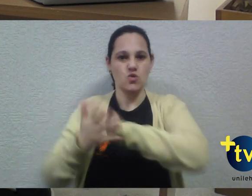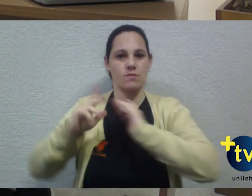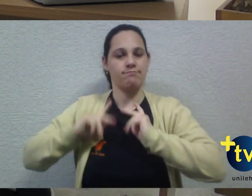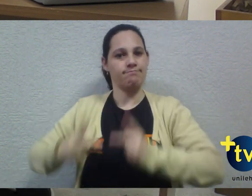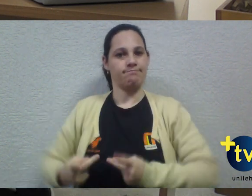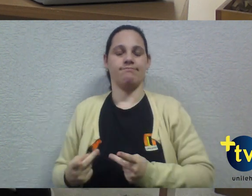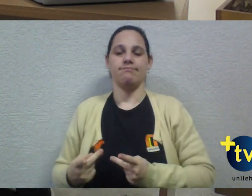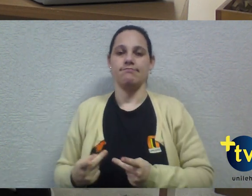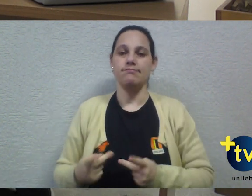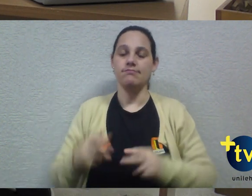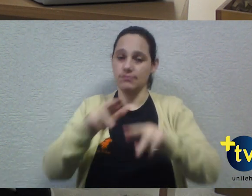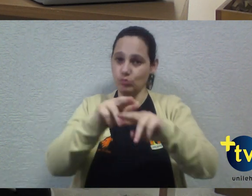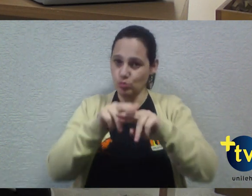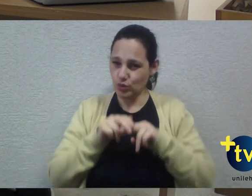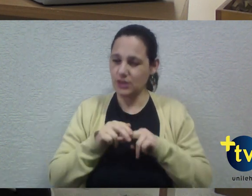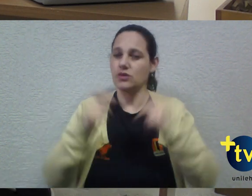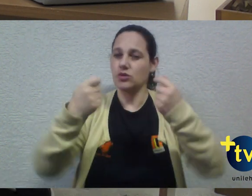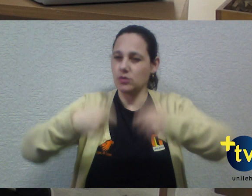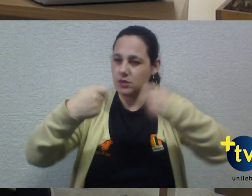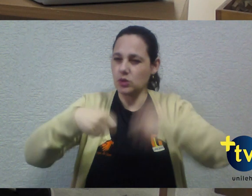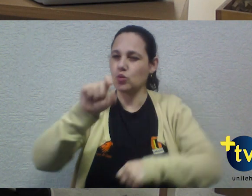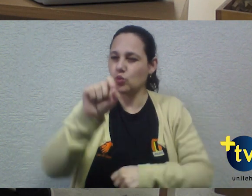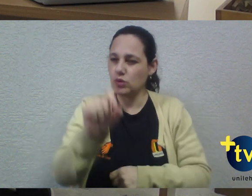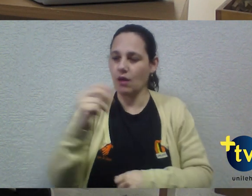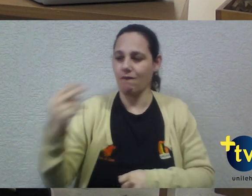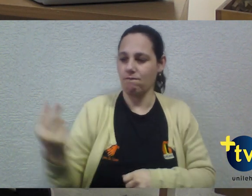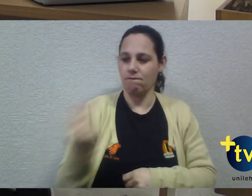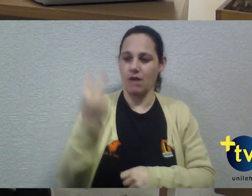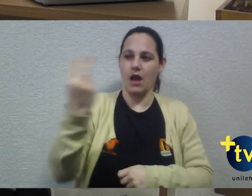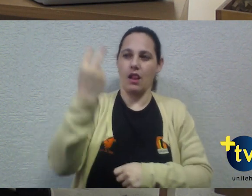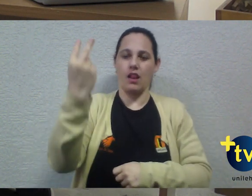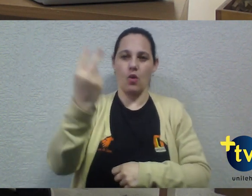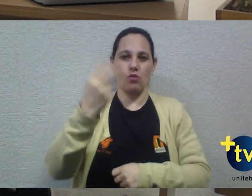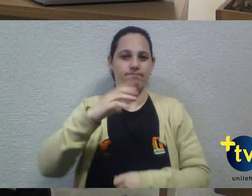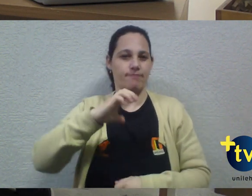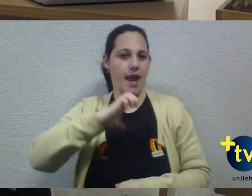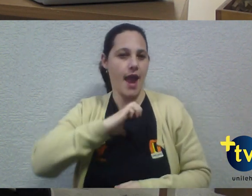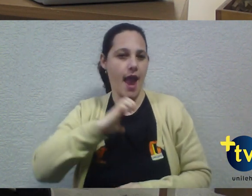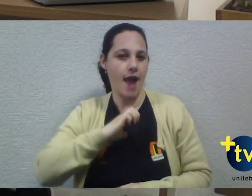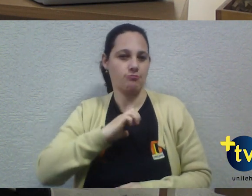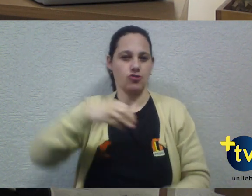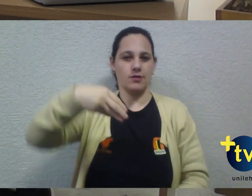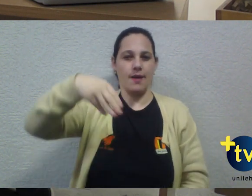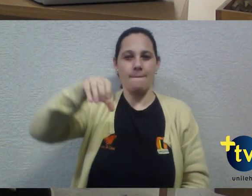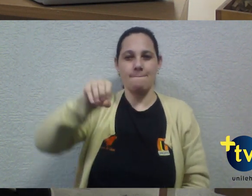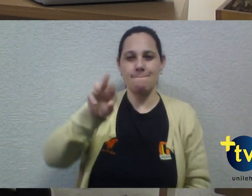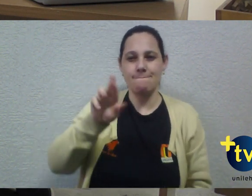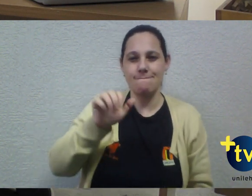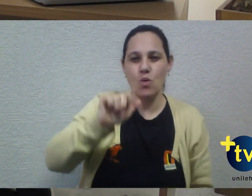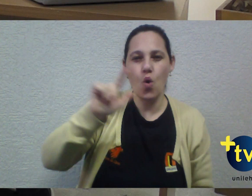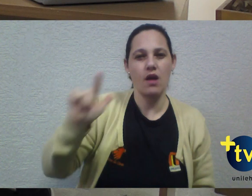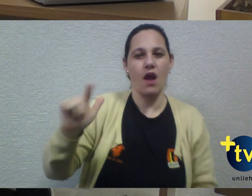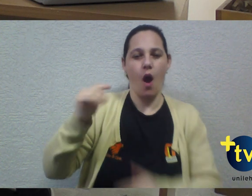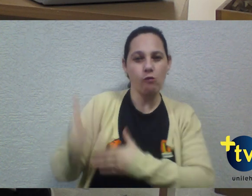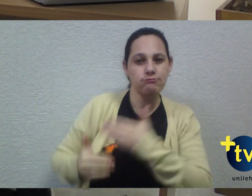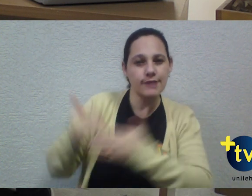questão para ser refletida, para ser combatida, valores da ética, valores muito importantes